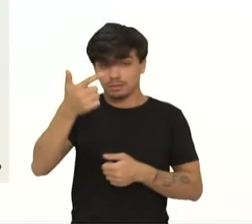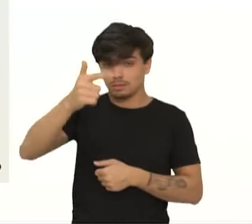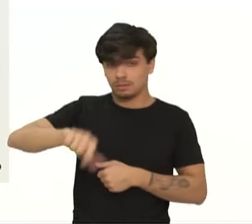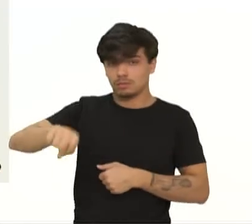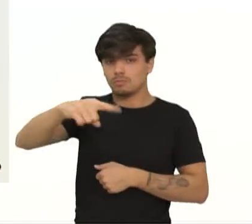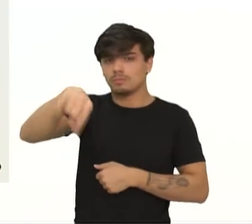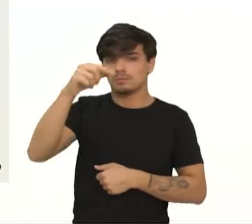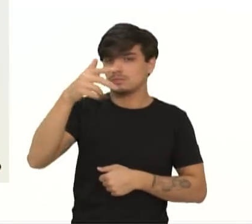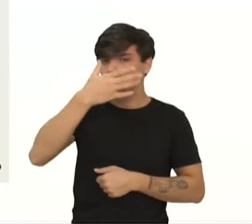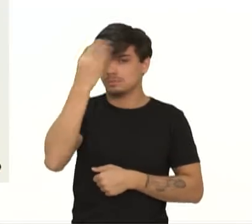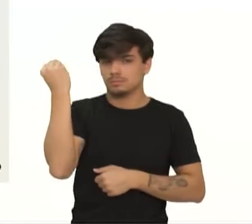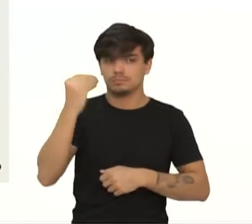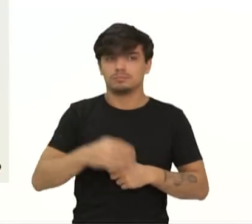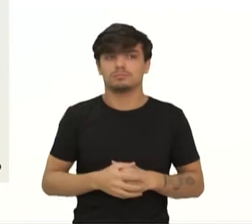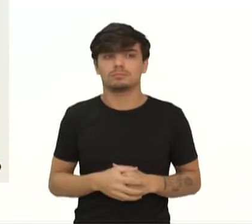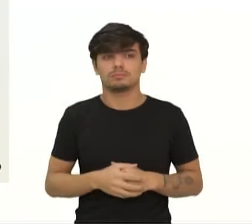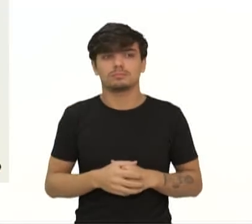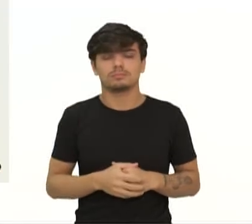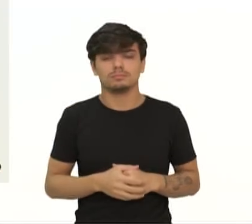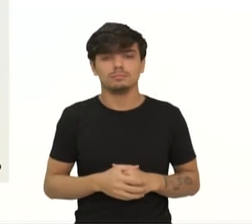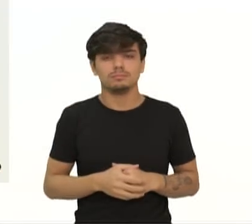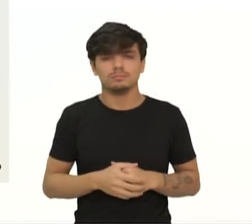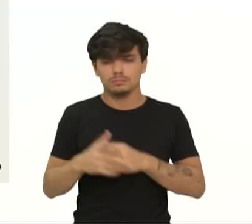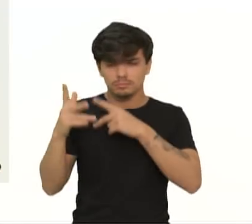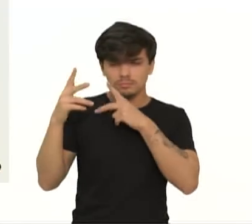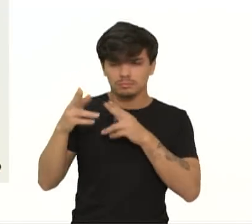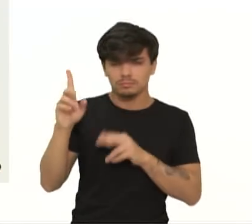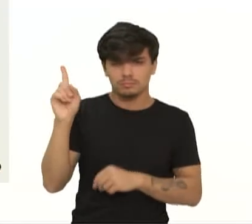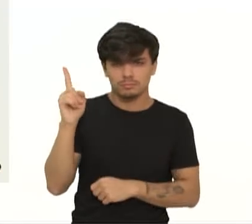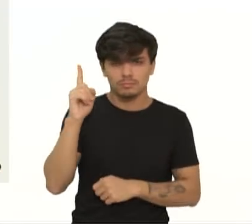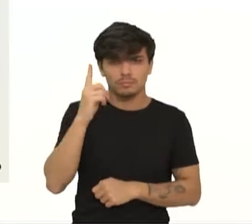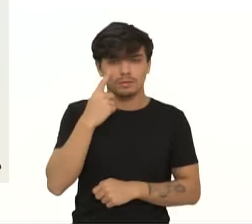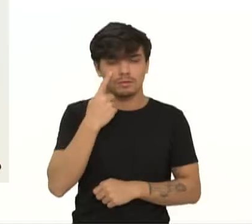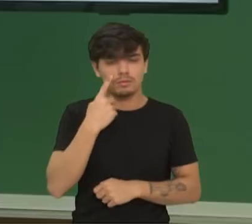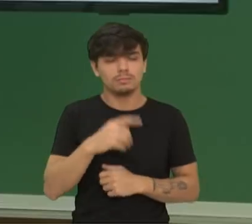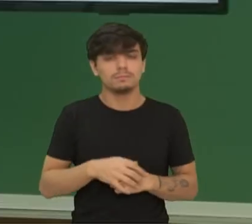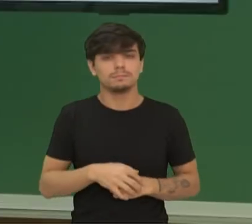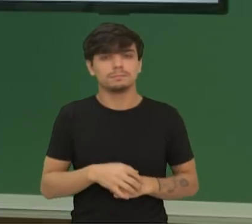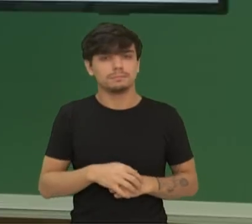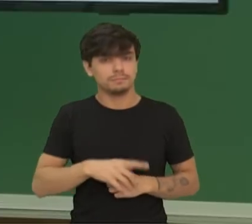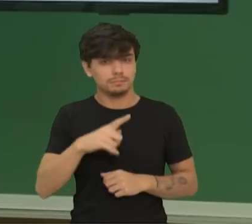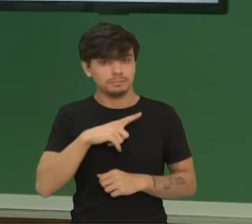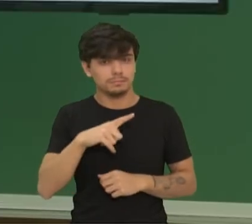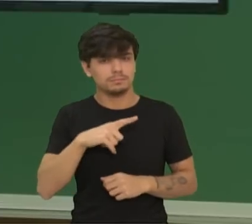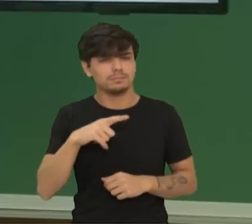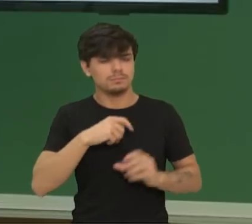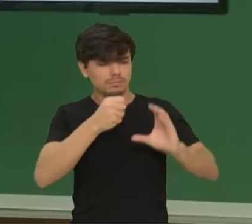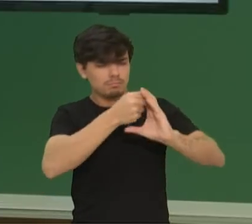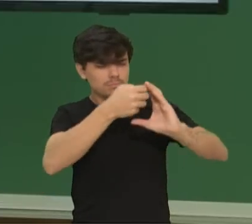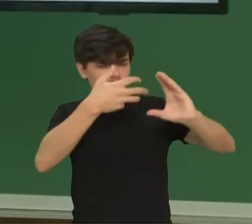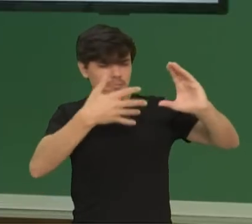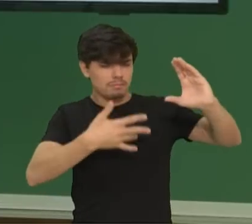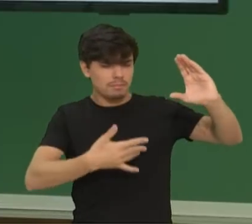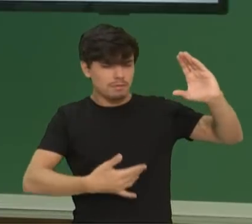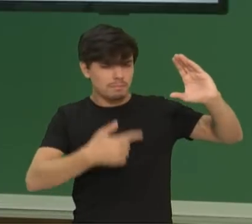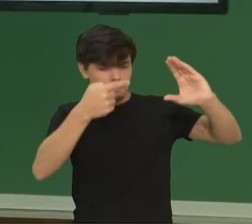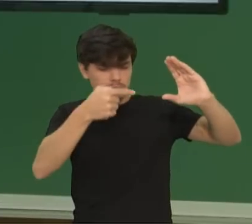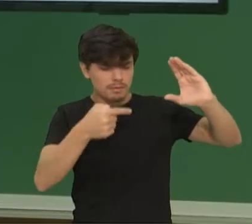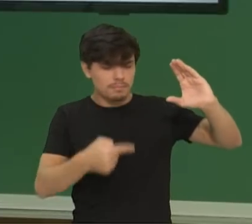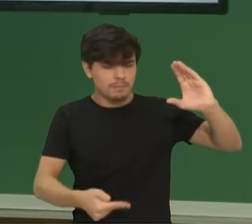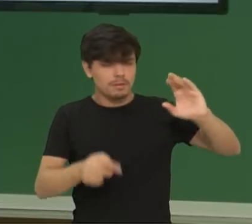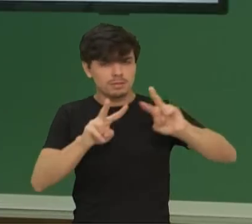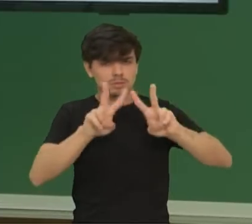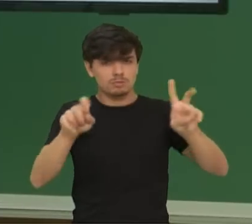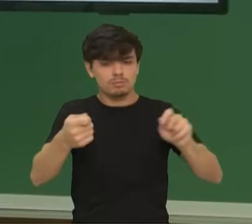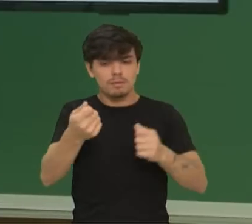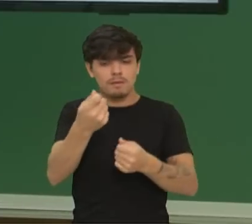vocês não esquecerem. Exatamente, olha que bacana, né? Tem todas as características no mercantilismo para